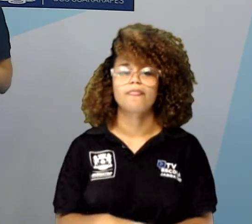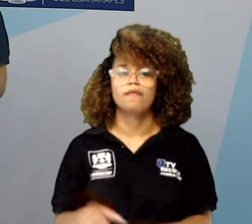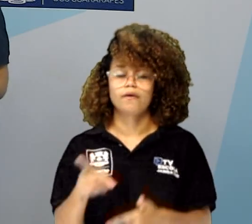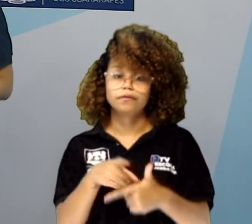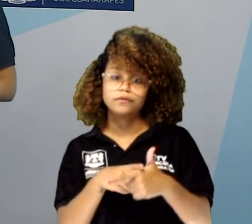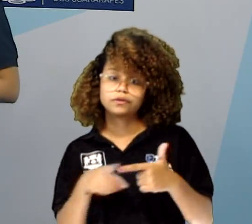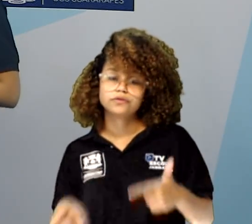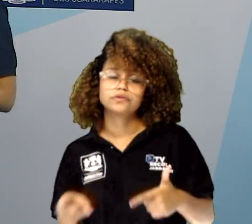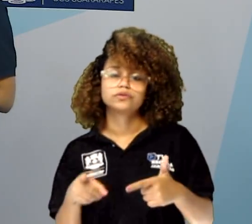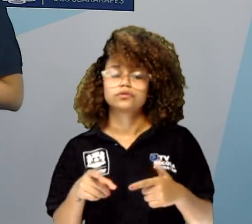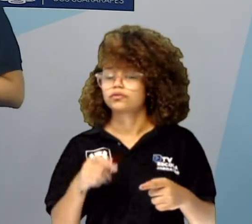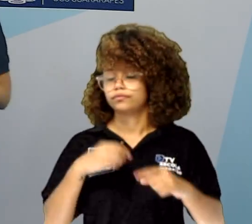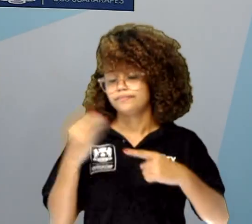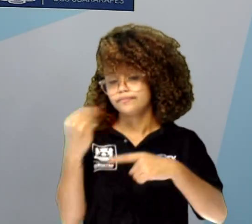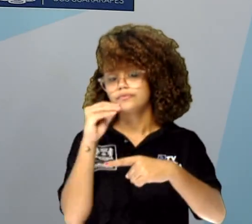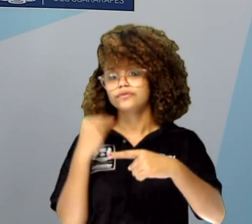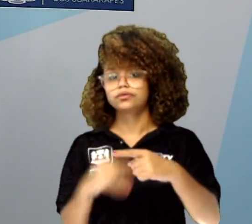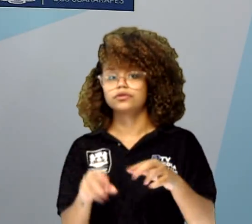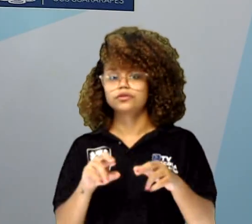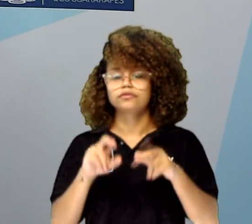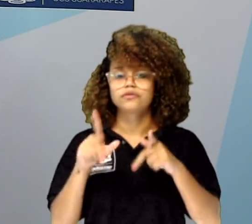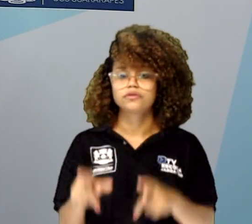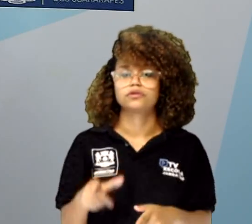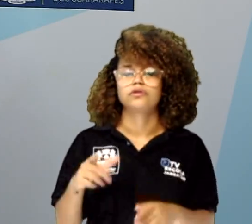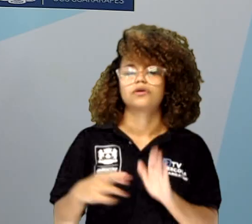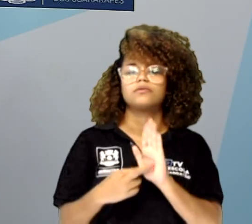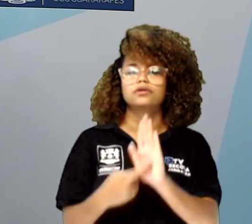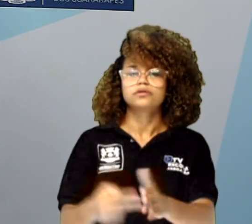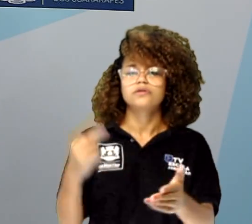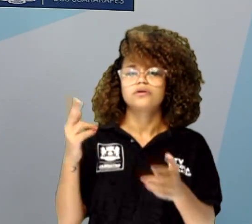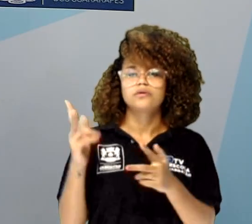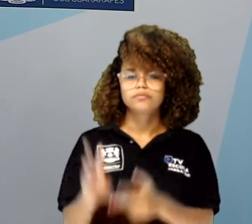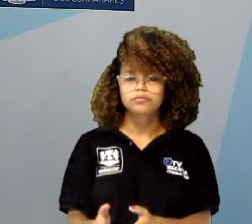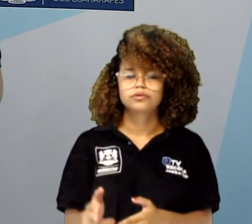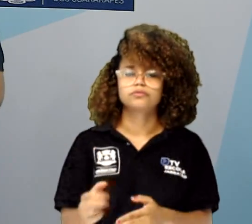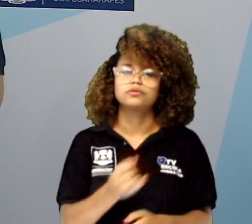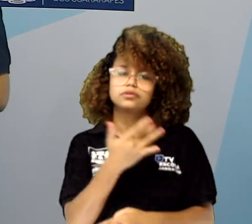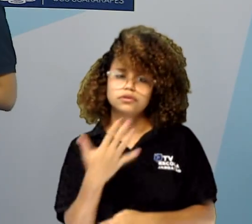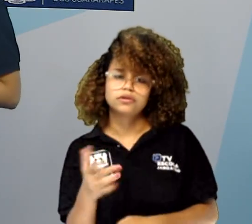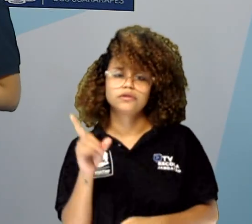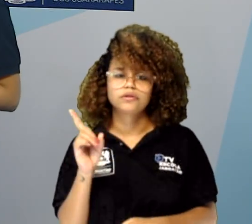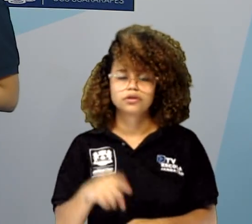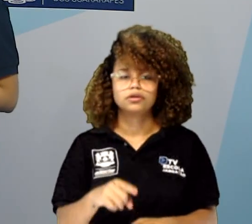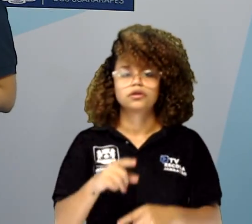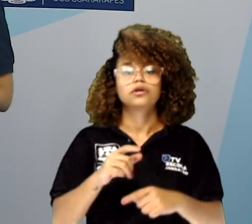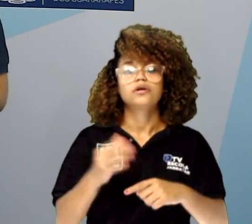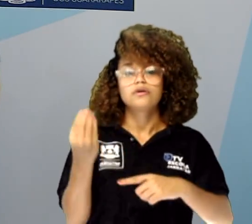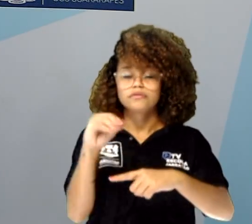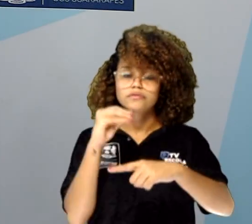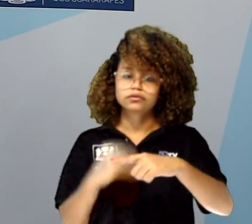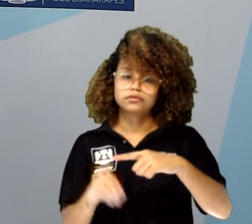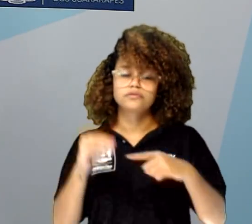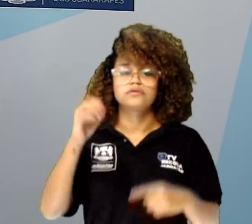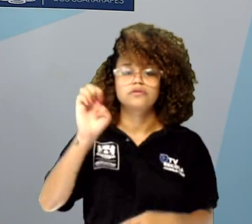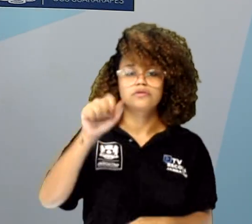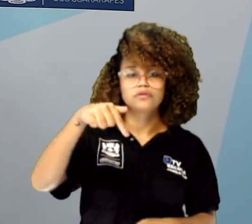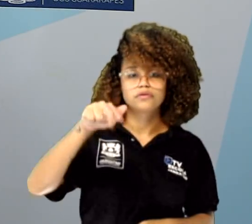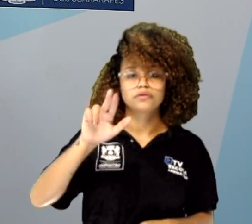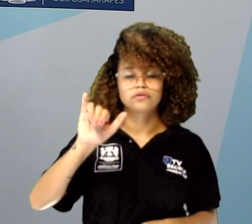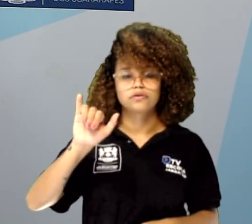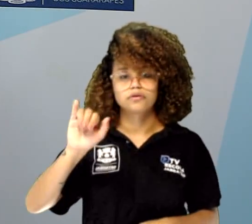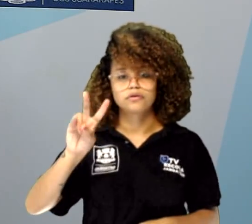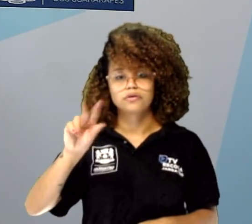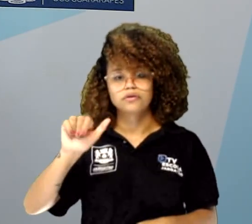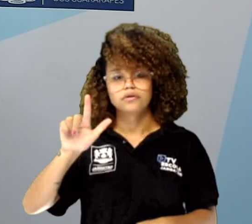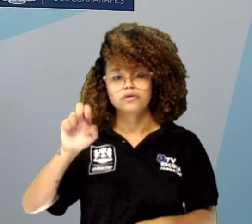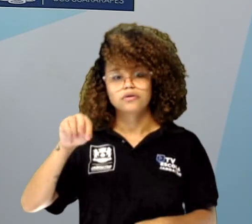mesma quantidade são chamadas de frações equivalentes. E como é que a gente pode obter essas frações equivalentes? A gente pode obter